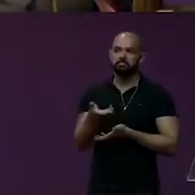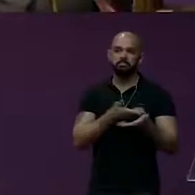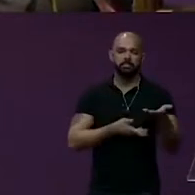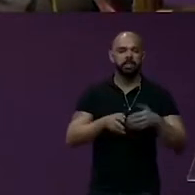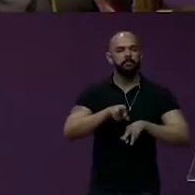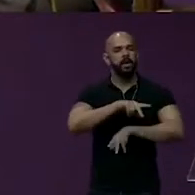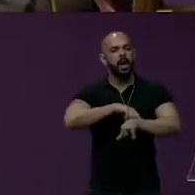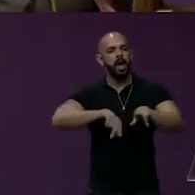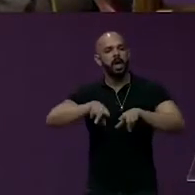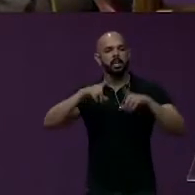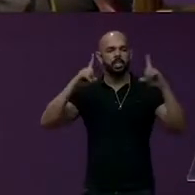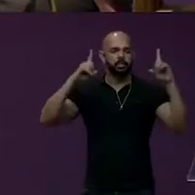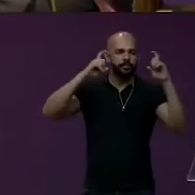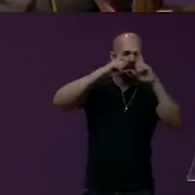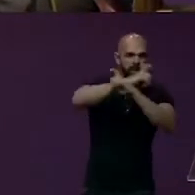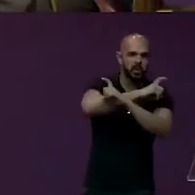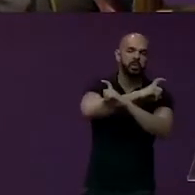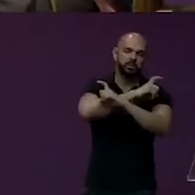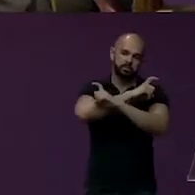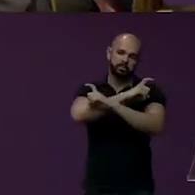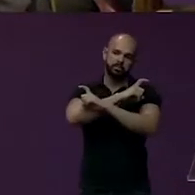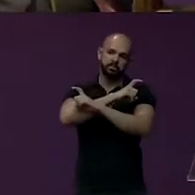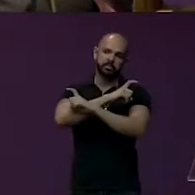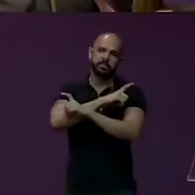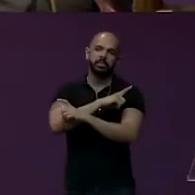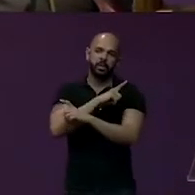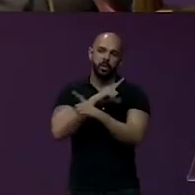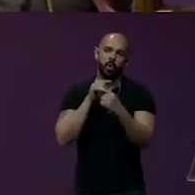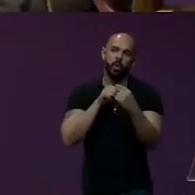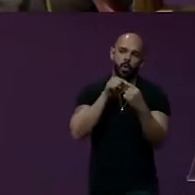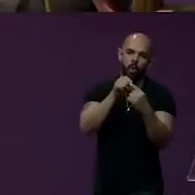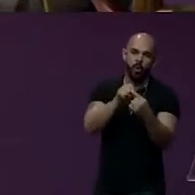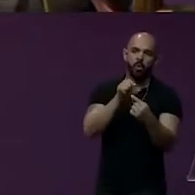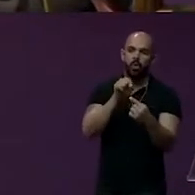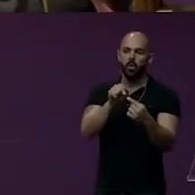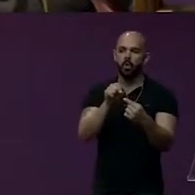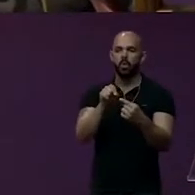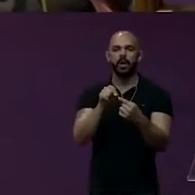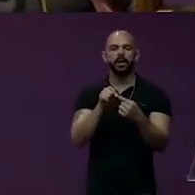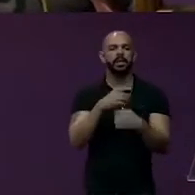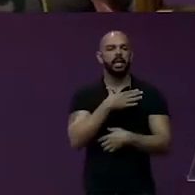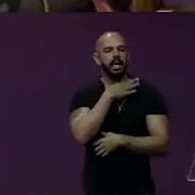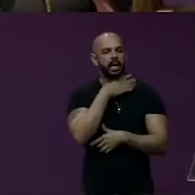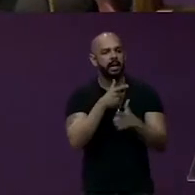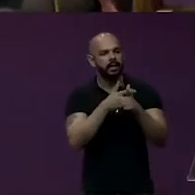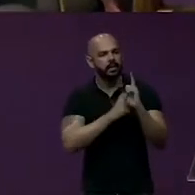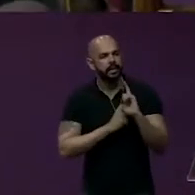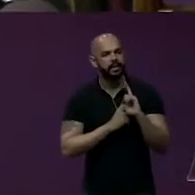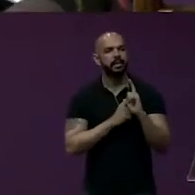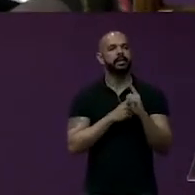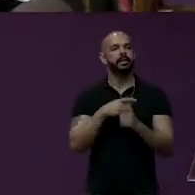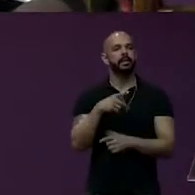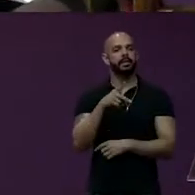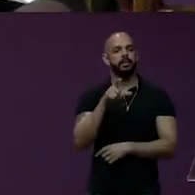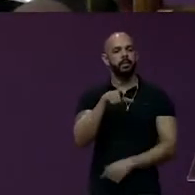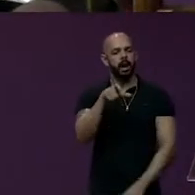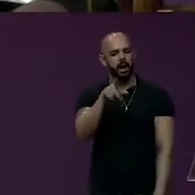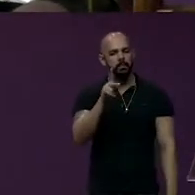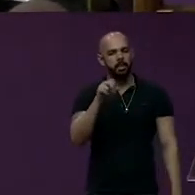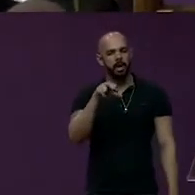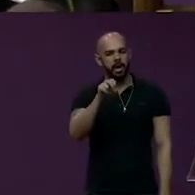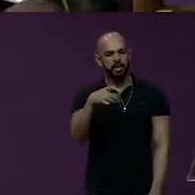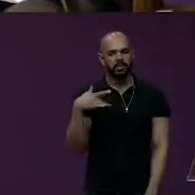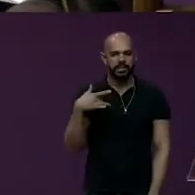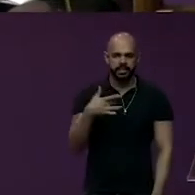uma série de dificuldades, né, que tem a ver com a situação de crise econômica, a questão dos planos de saúde, como é o